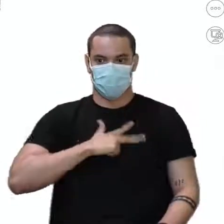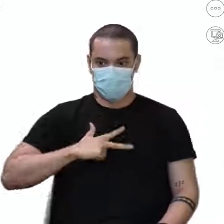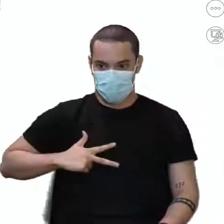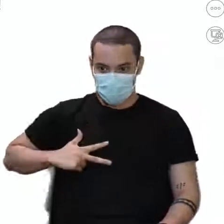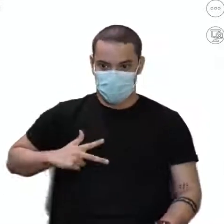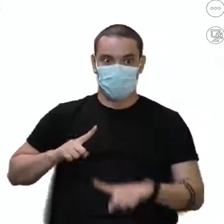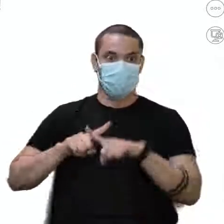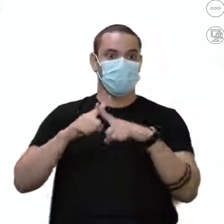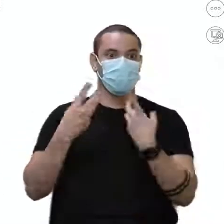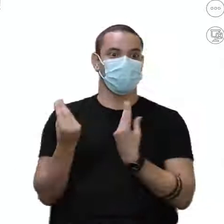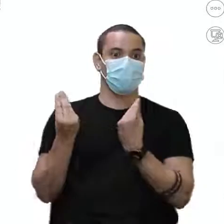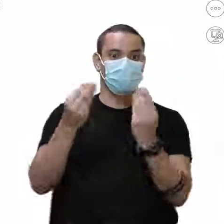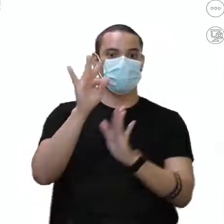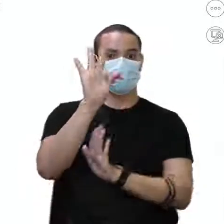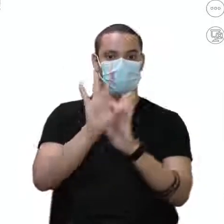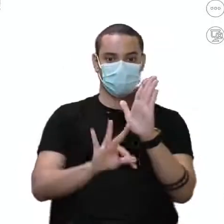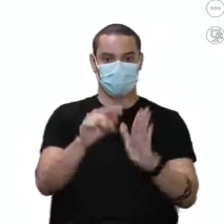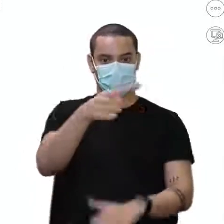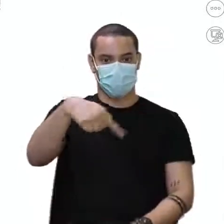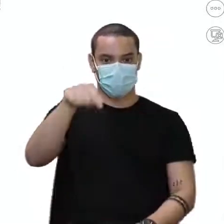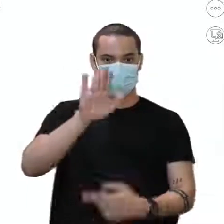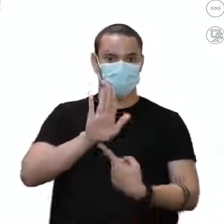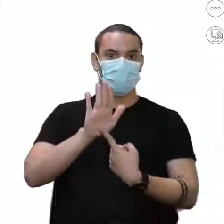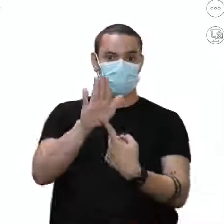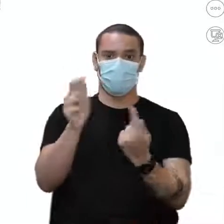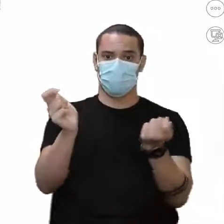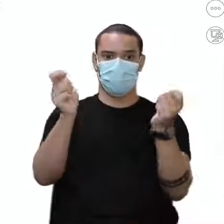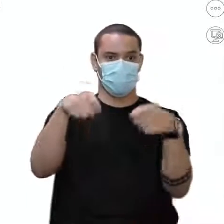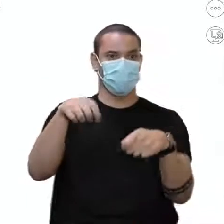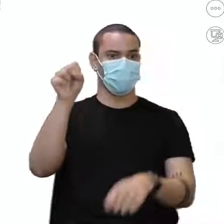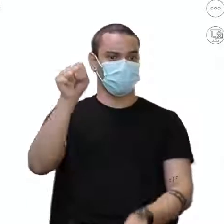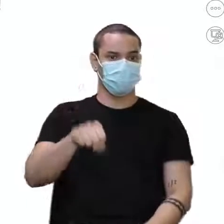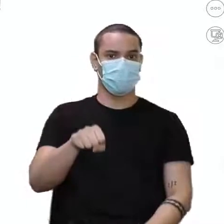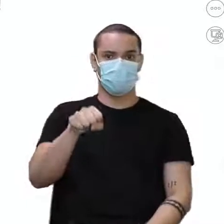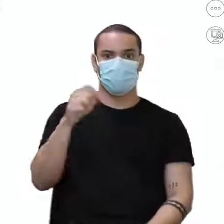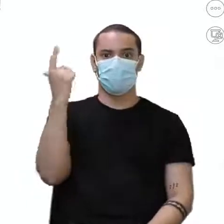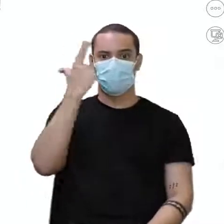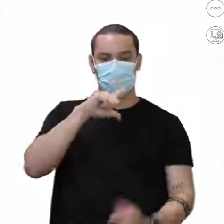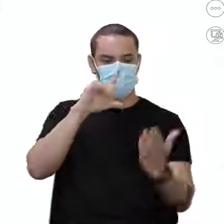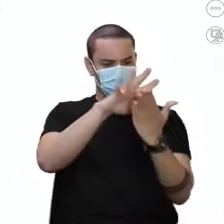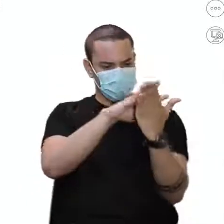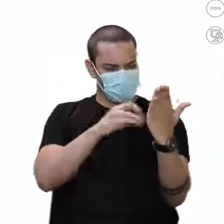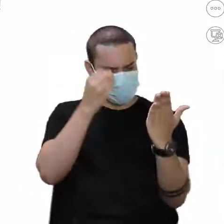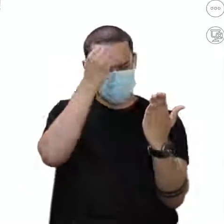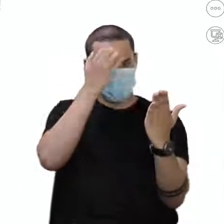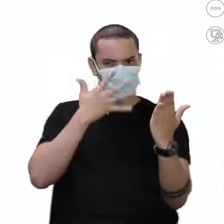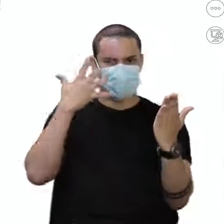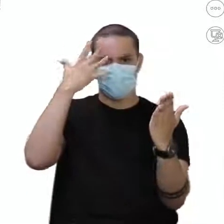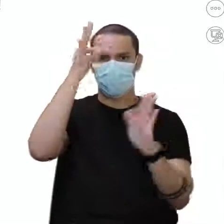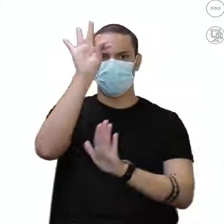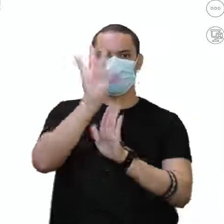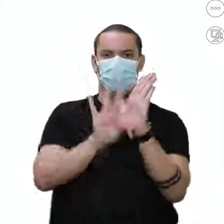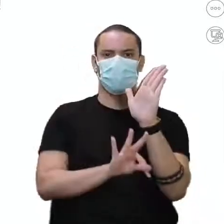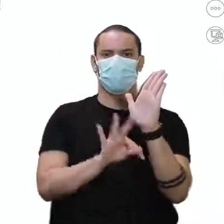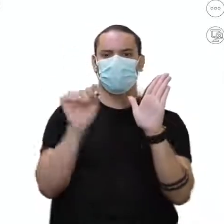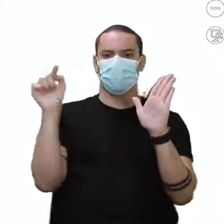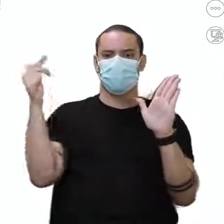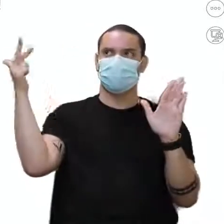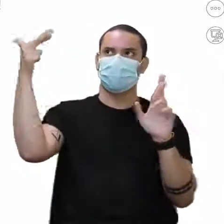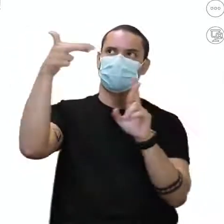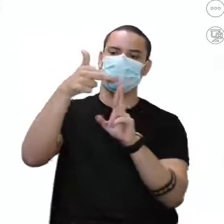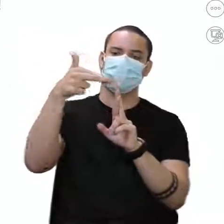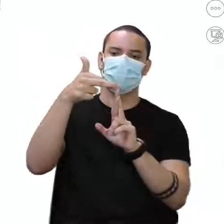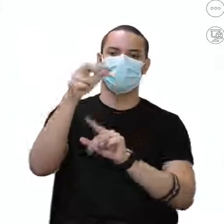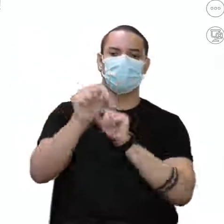trouxe esse texto para mostrar para vocês que é possível sim interpretar informações que estão no texto, fazer sua